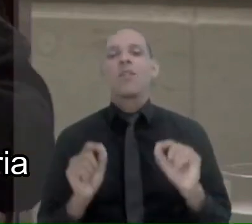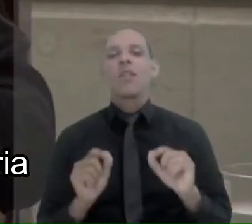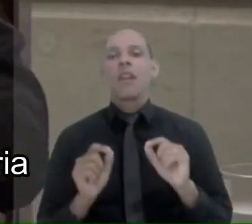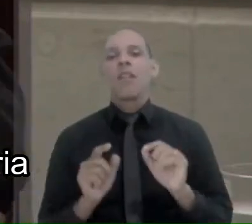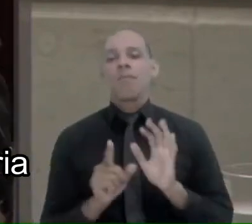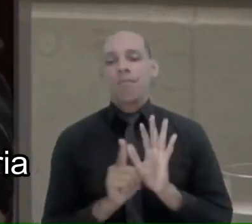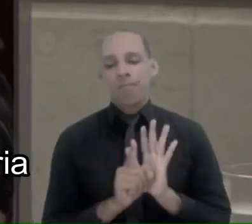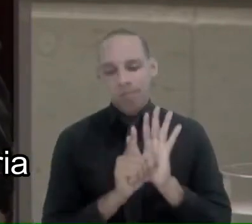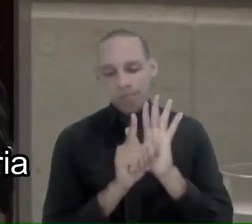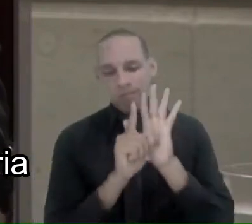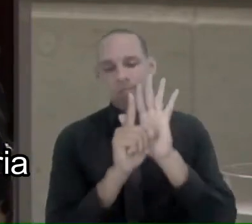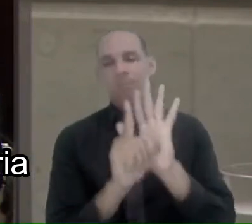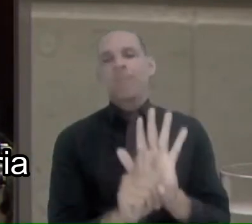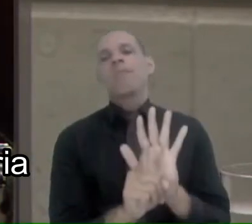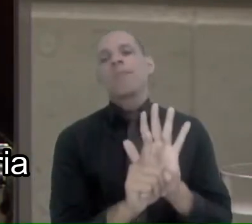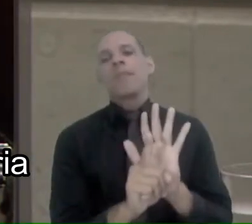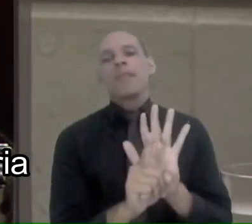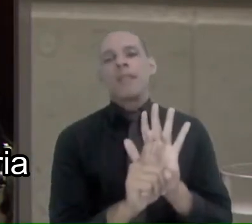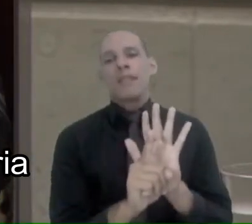ocupar um espaço de